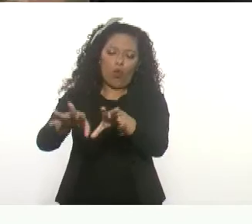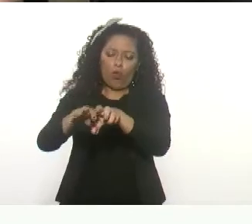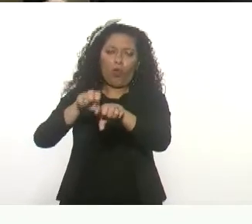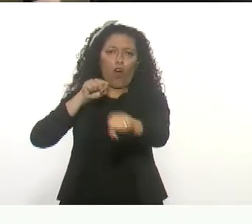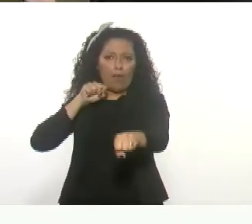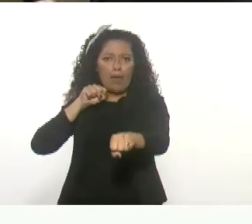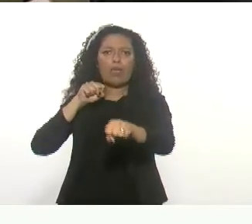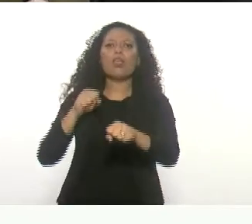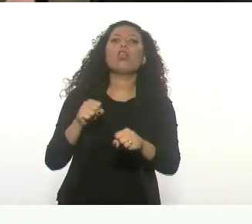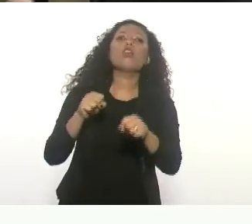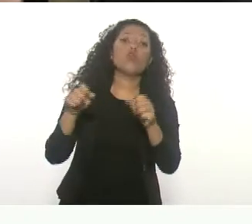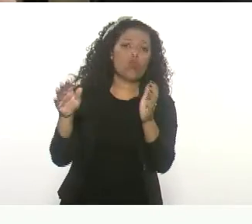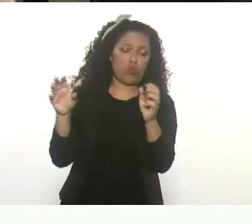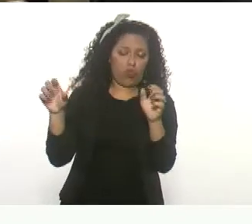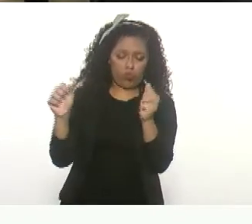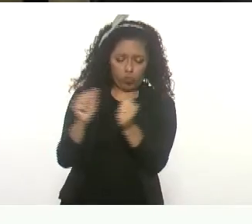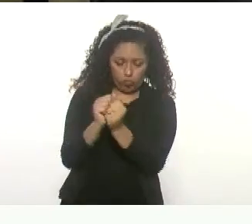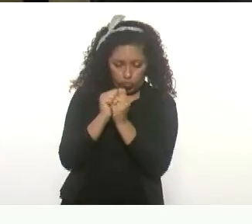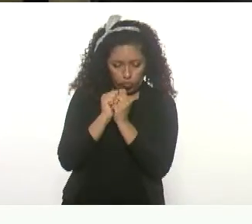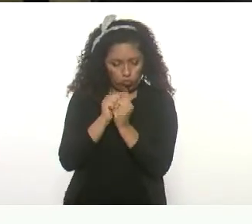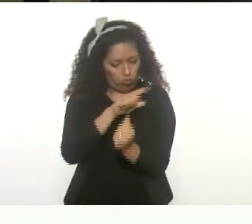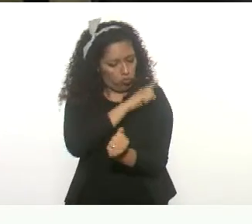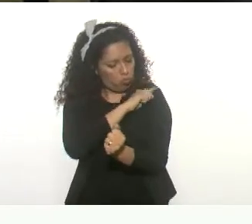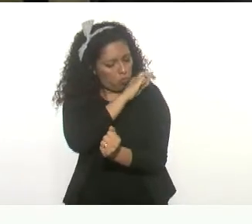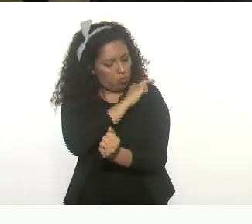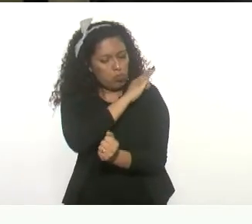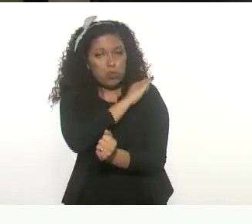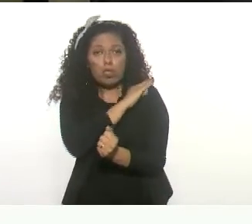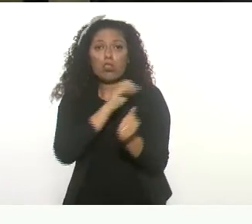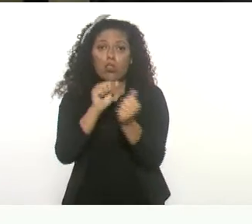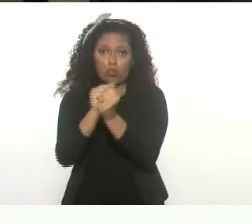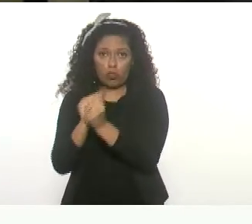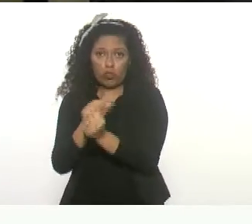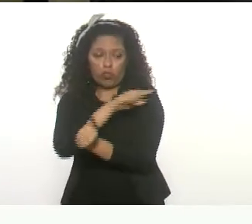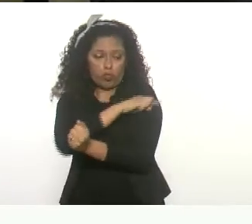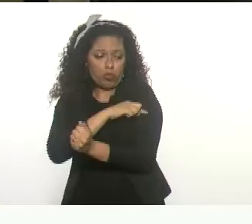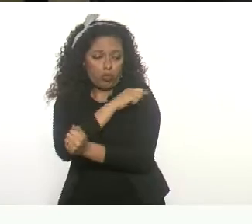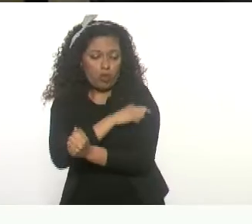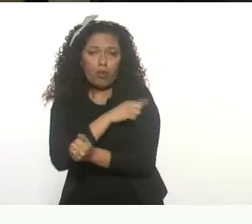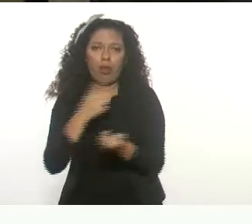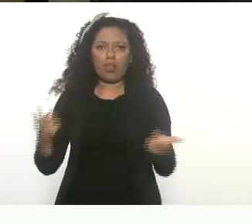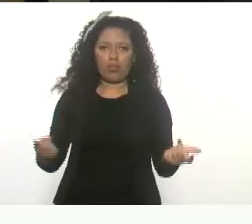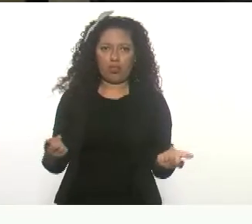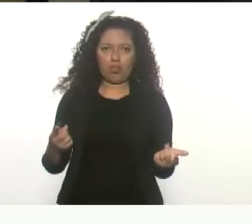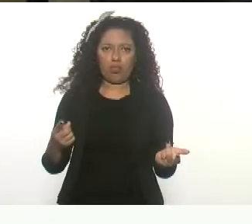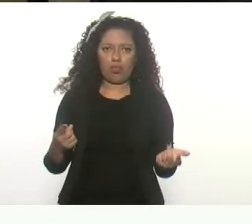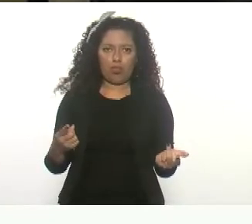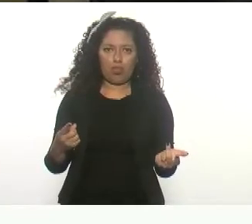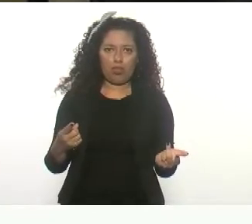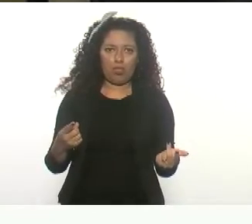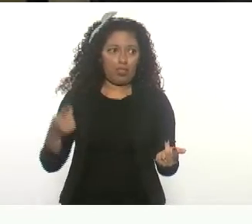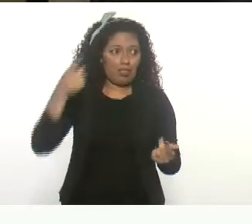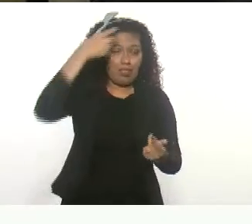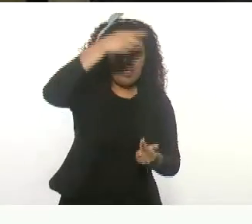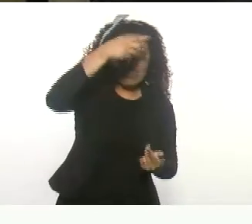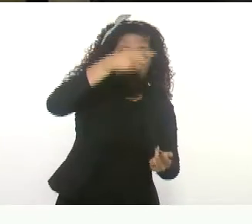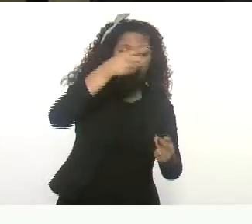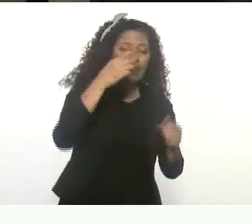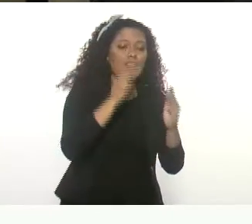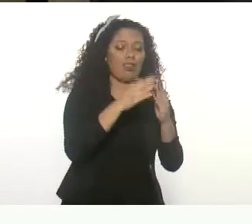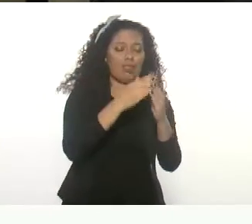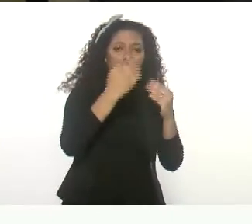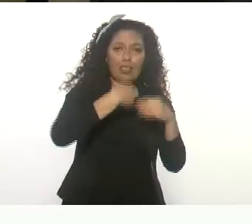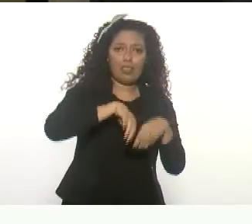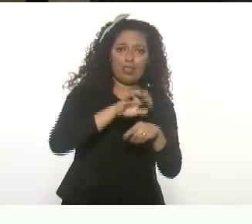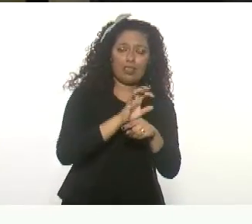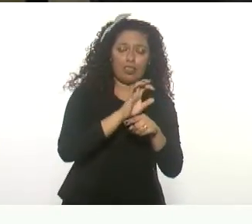Isso seria muito positivo você encontrar isso numa rede estadual. Olha a ampliação da visão dos nossos jovens. A gente tem que